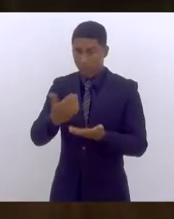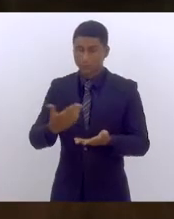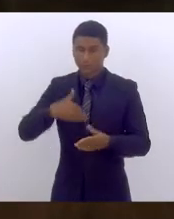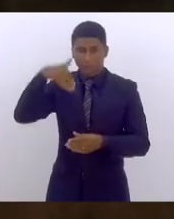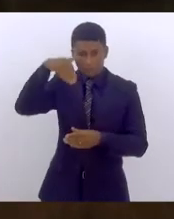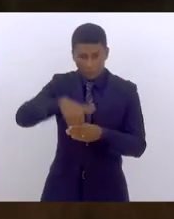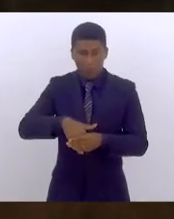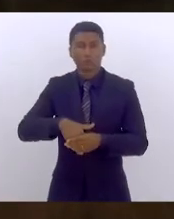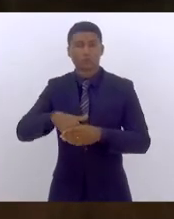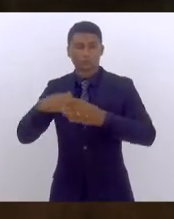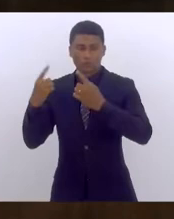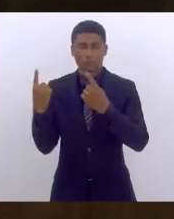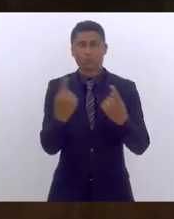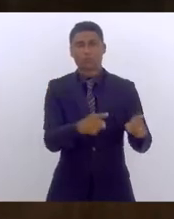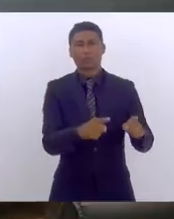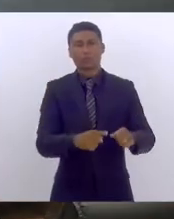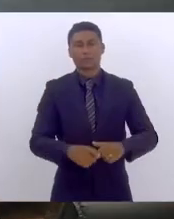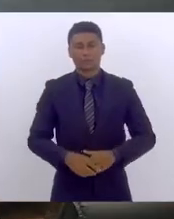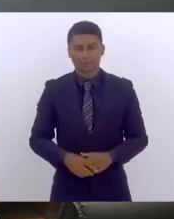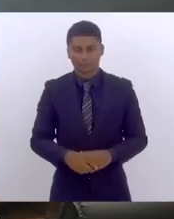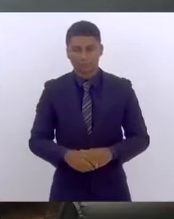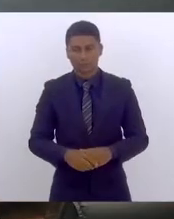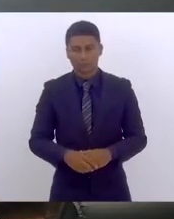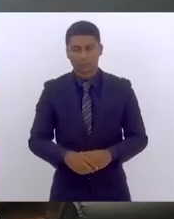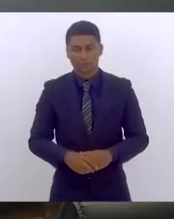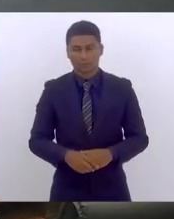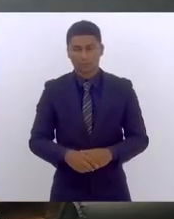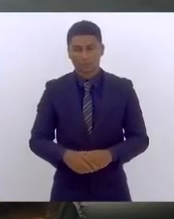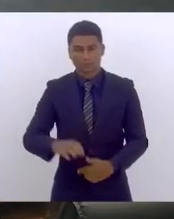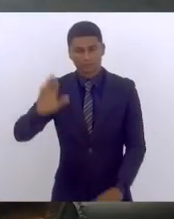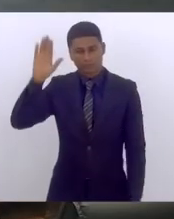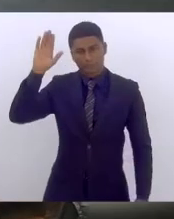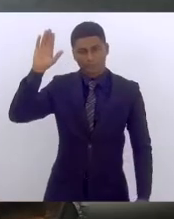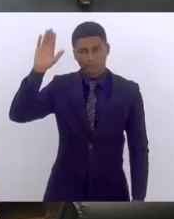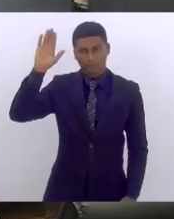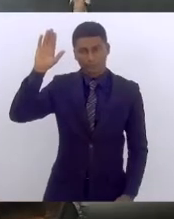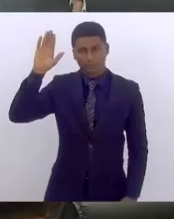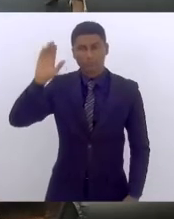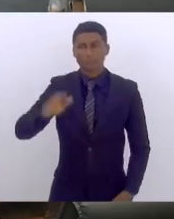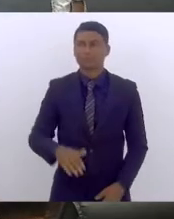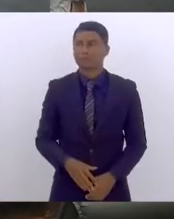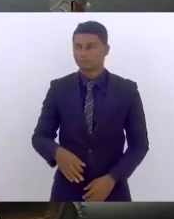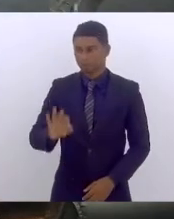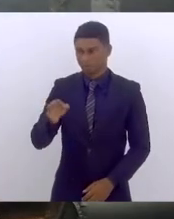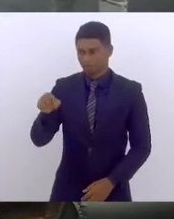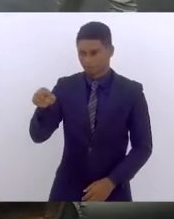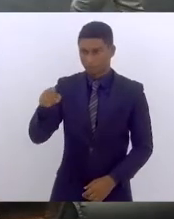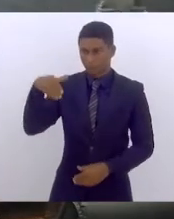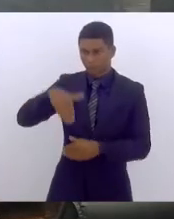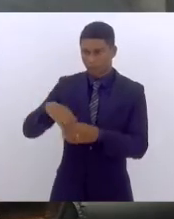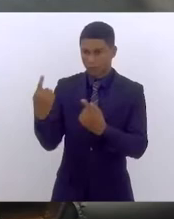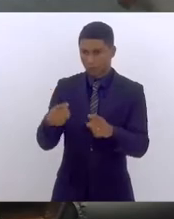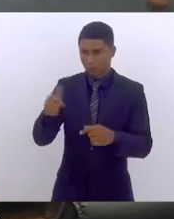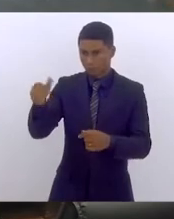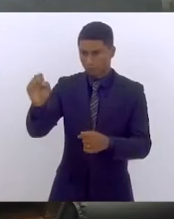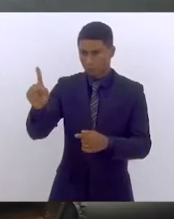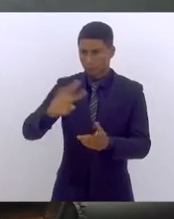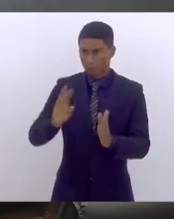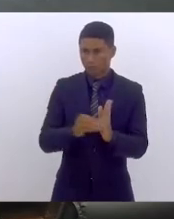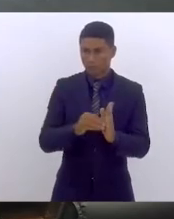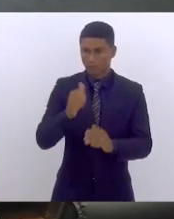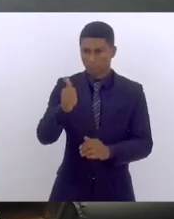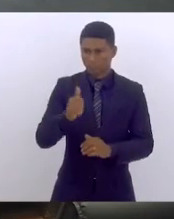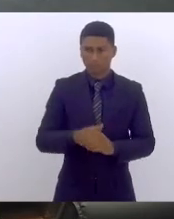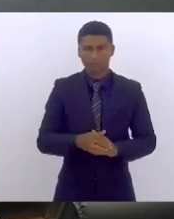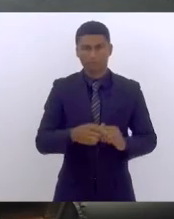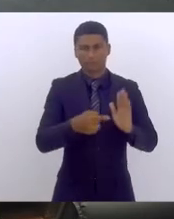duplamente contra. Questão pela ordem. Consignado o voto contrário da deputada enfermeira Rejane